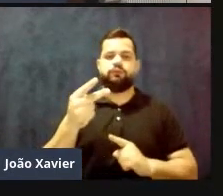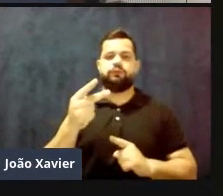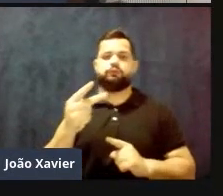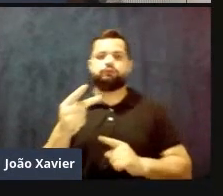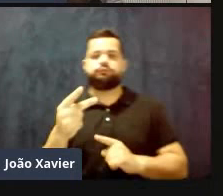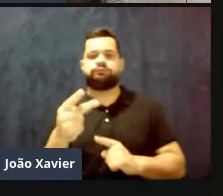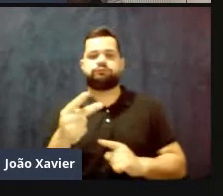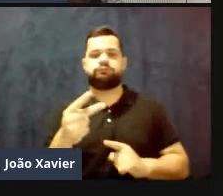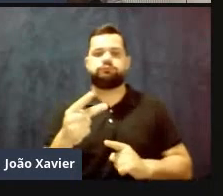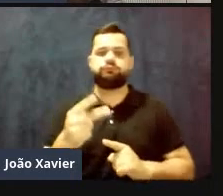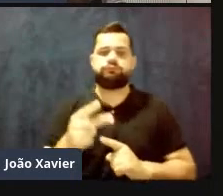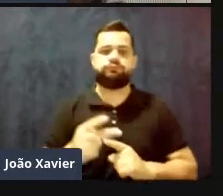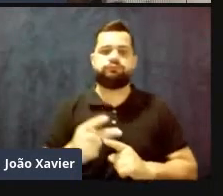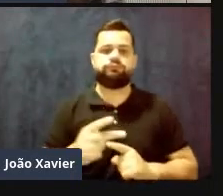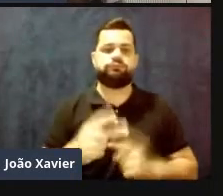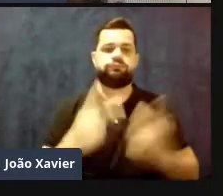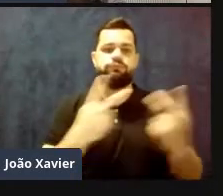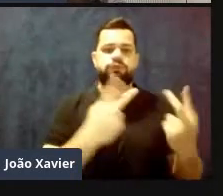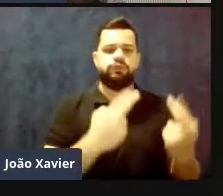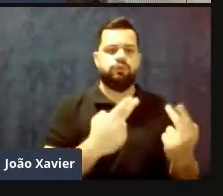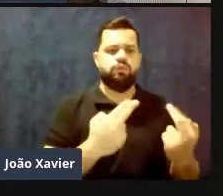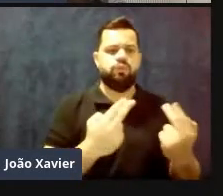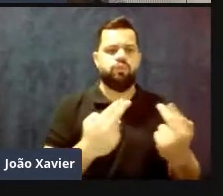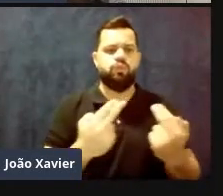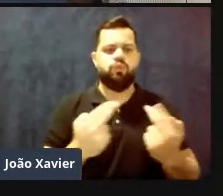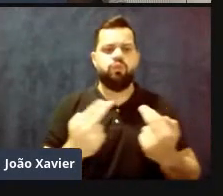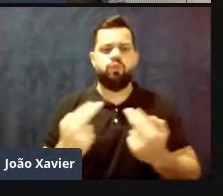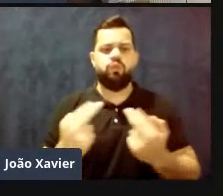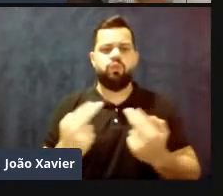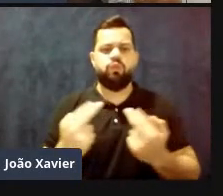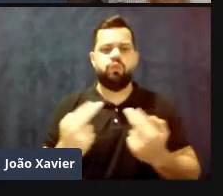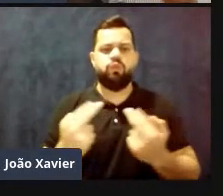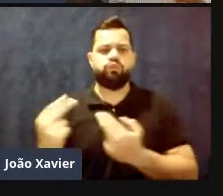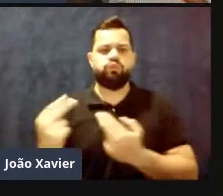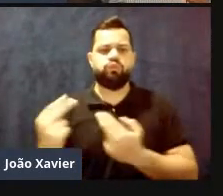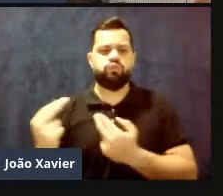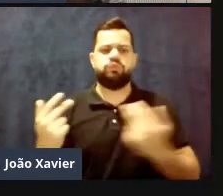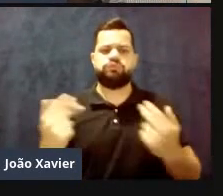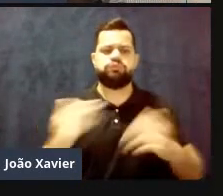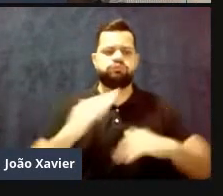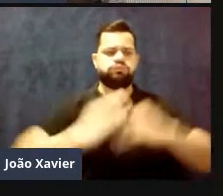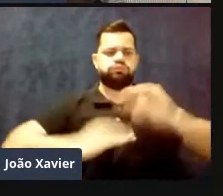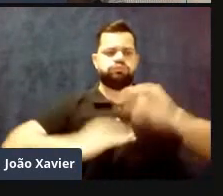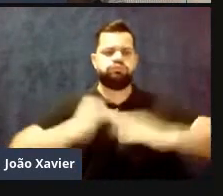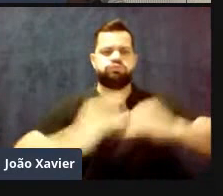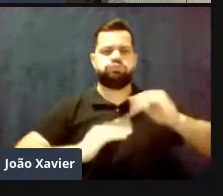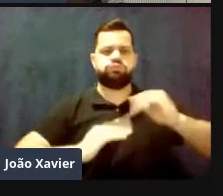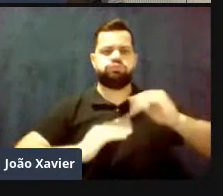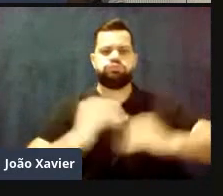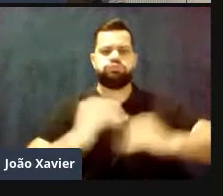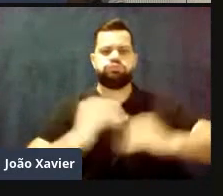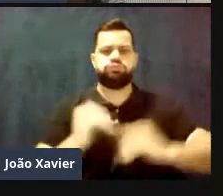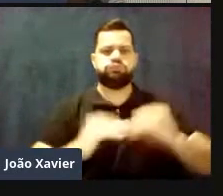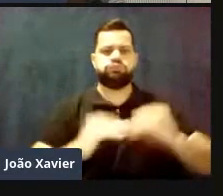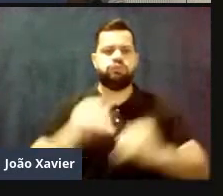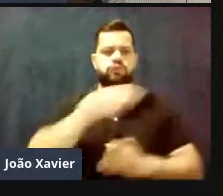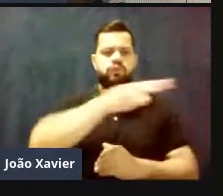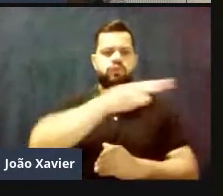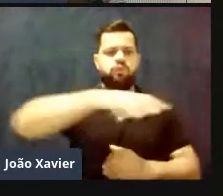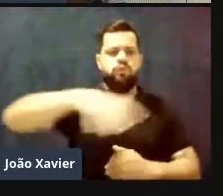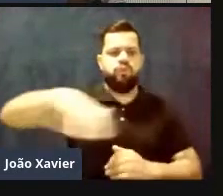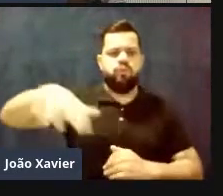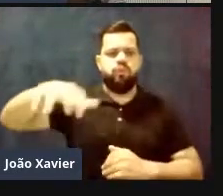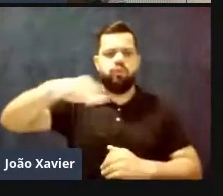outro profissional da equipe multi, você dentro do recinto hospitalar, entendendo que você estava rodeado de coronavírus, mas fazendo parte